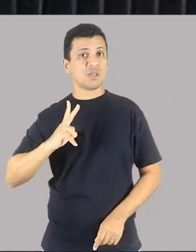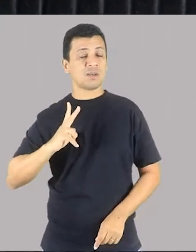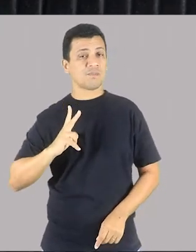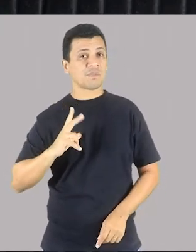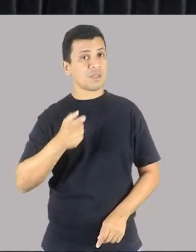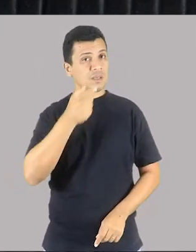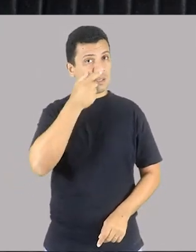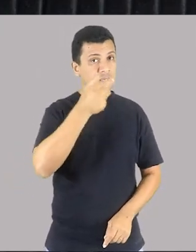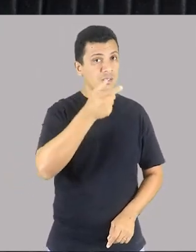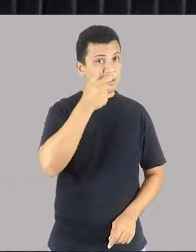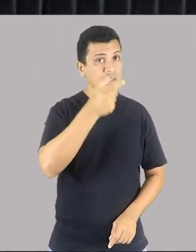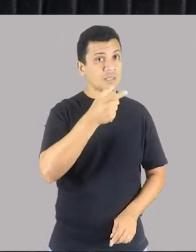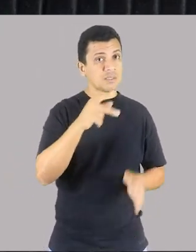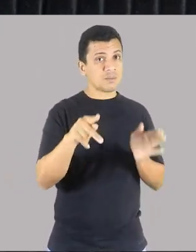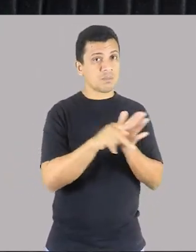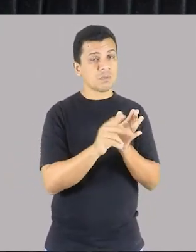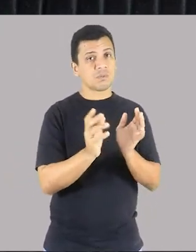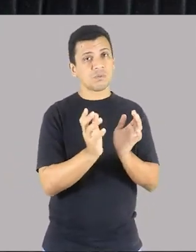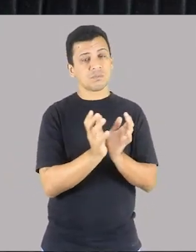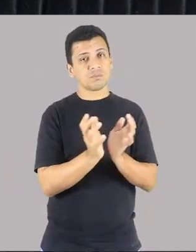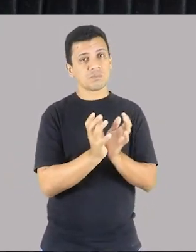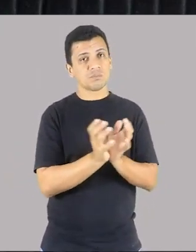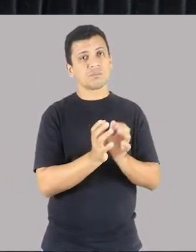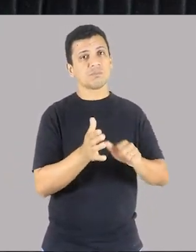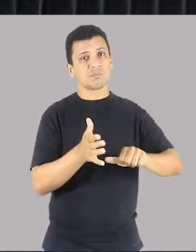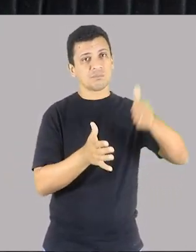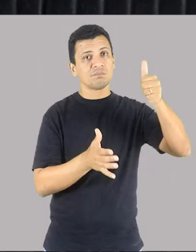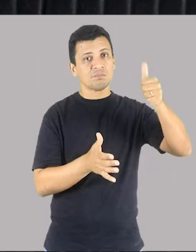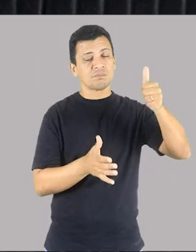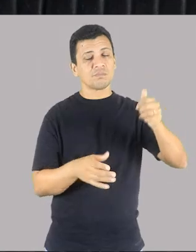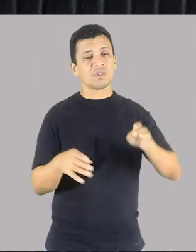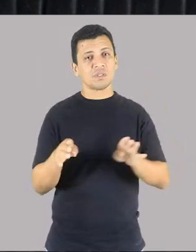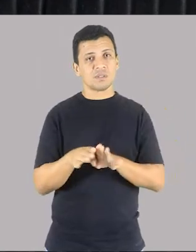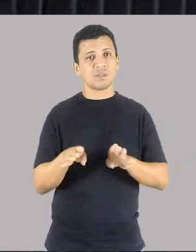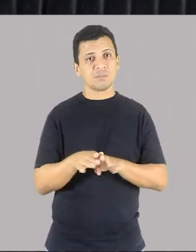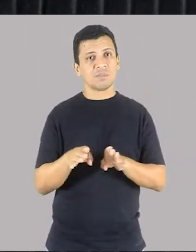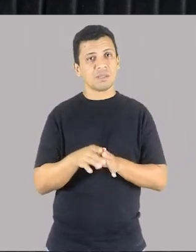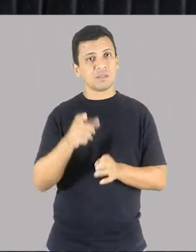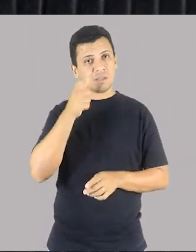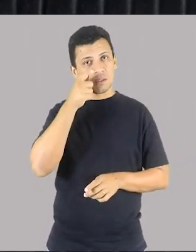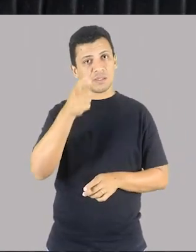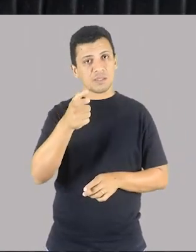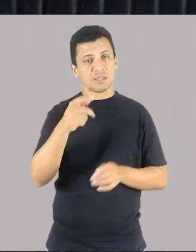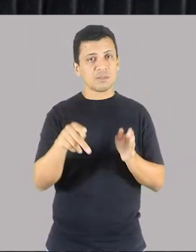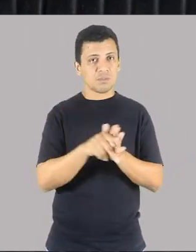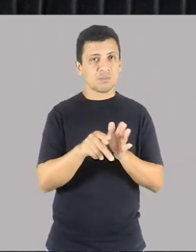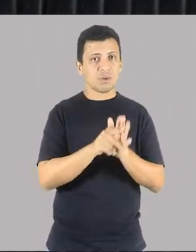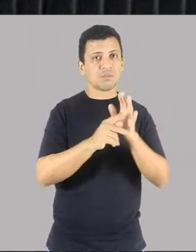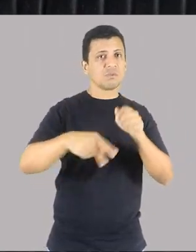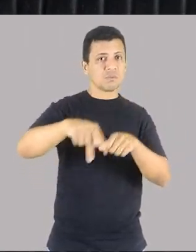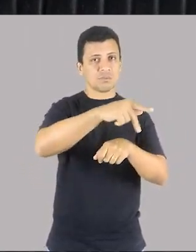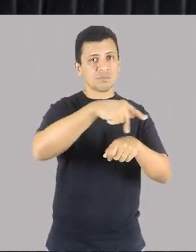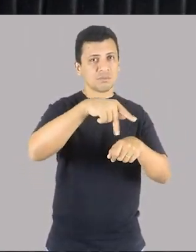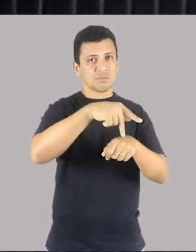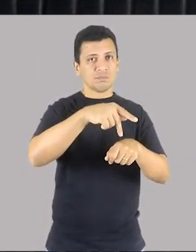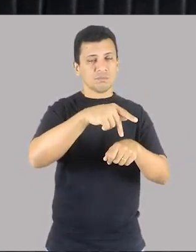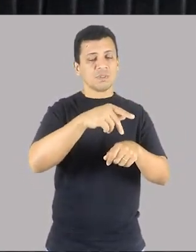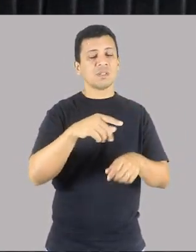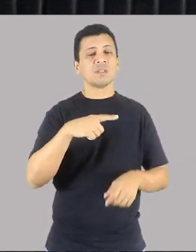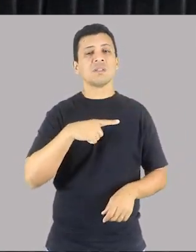uma coletividade, primeiramente. Além disso, também são interesses da máquina estatal. Por isso, a administração pública